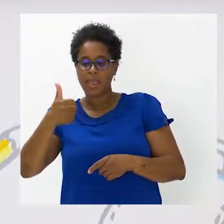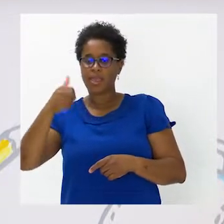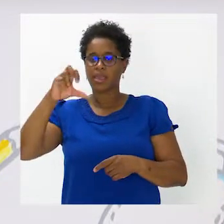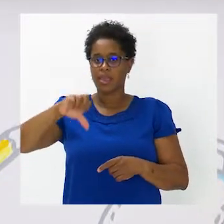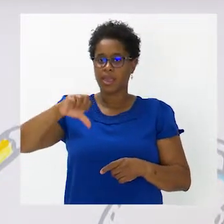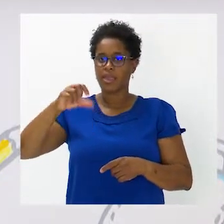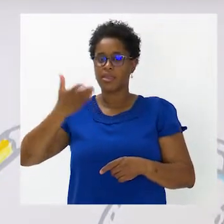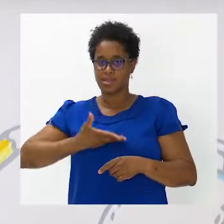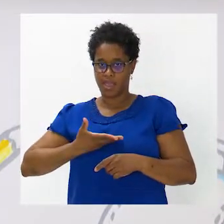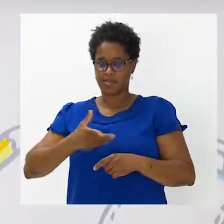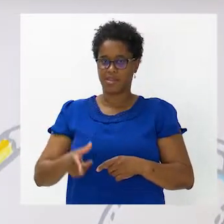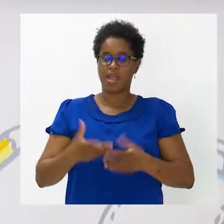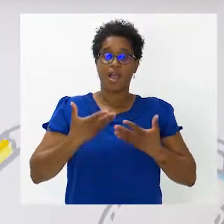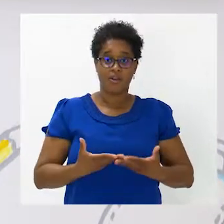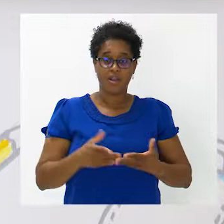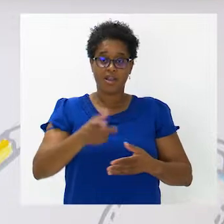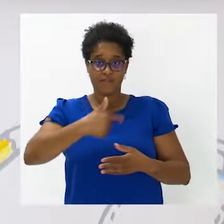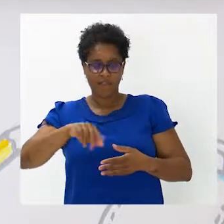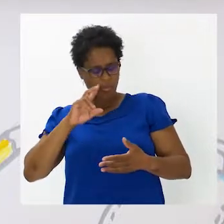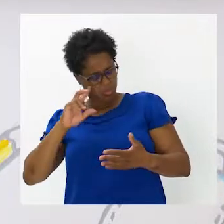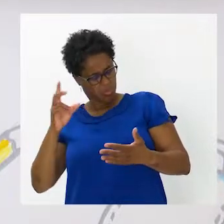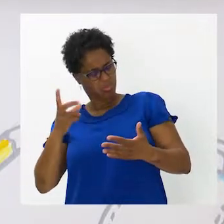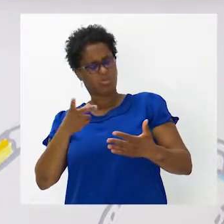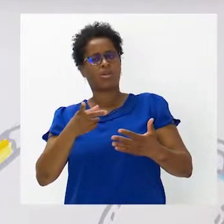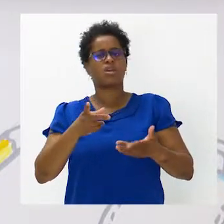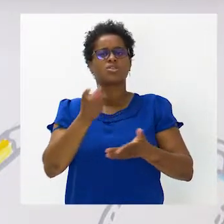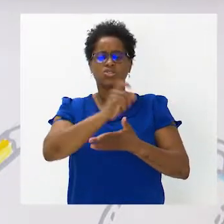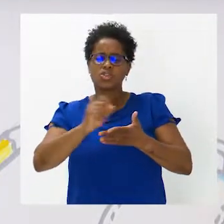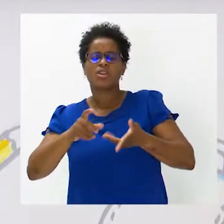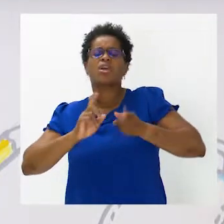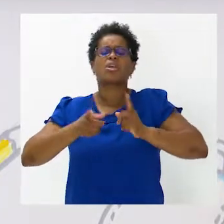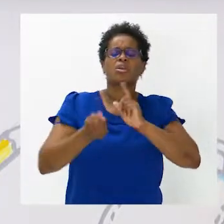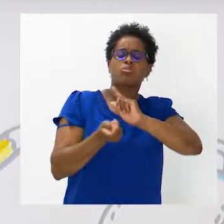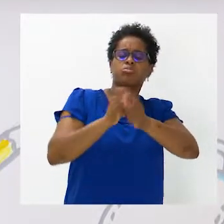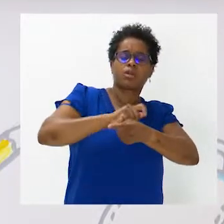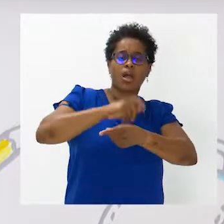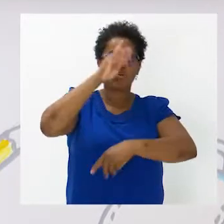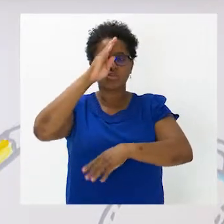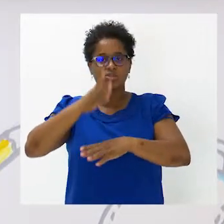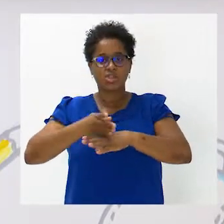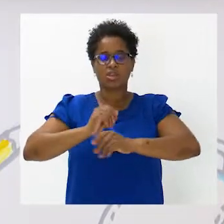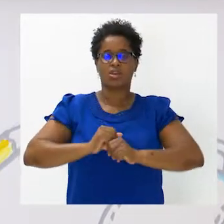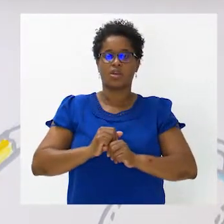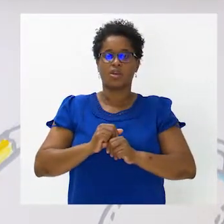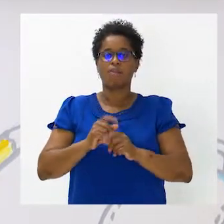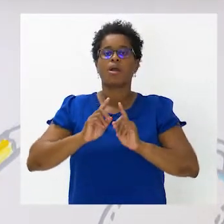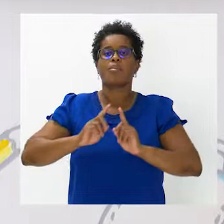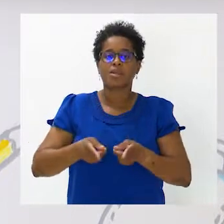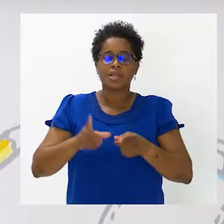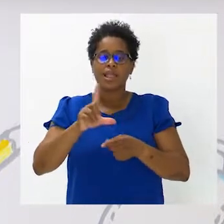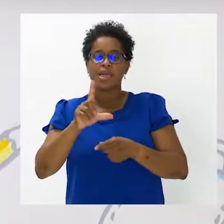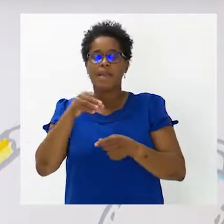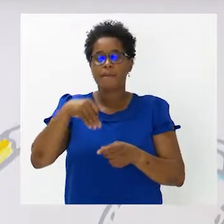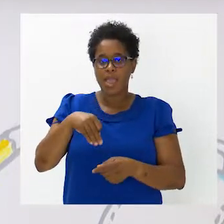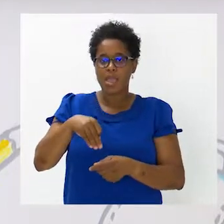a letra D. Vamos agora procurar ou descrever que transformações ocorreram para, a partir da